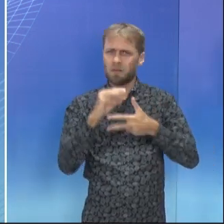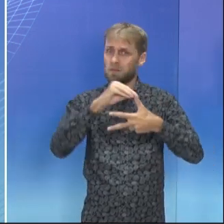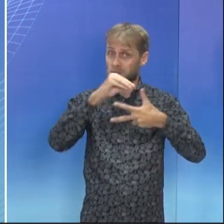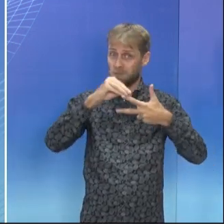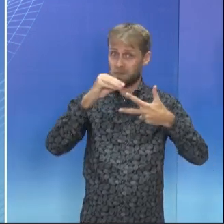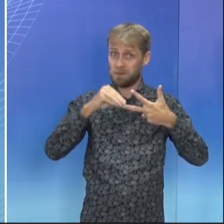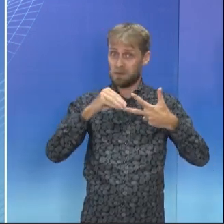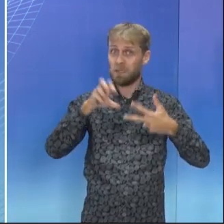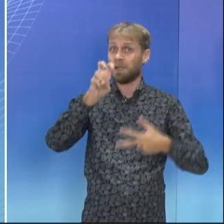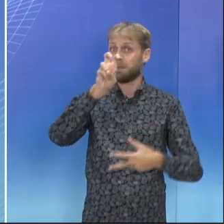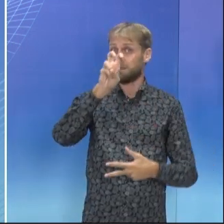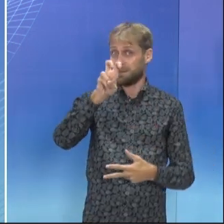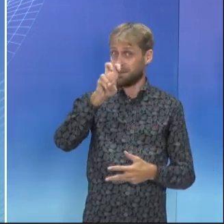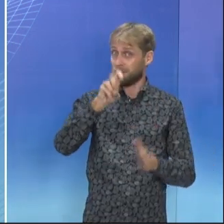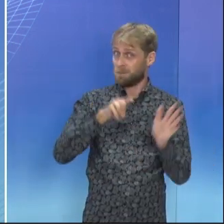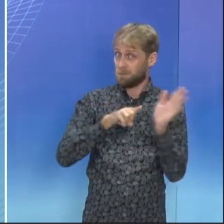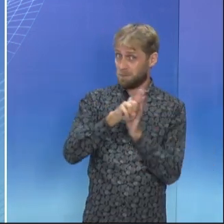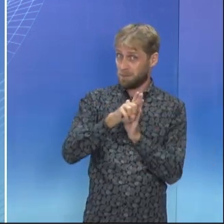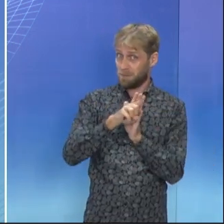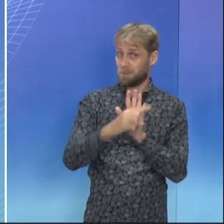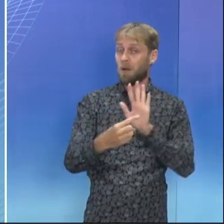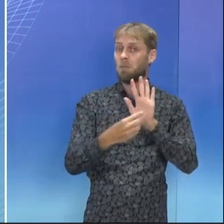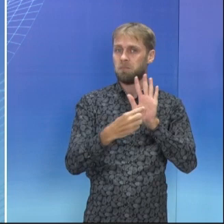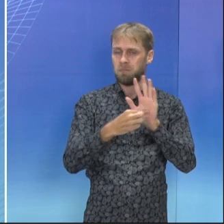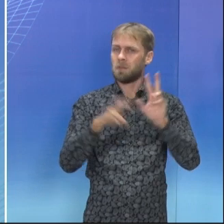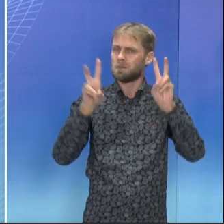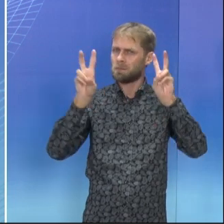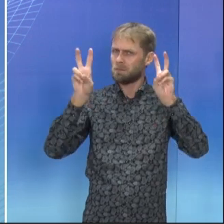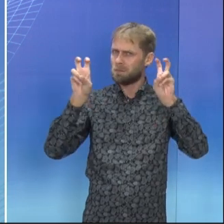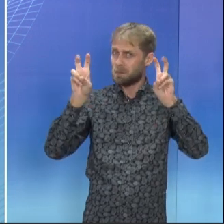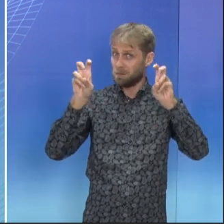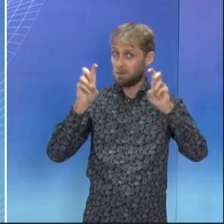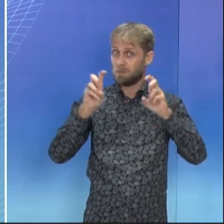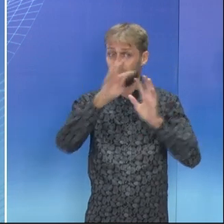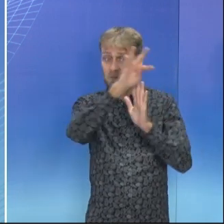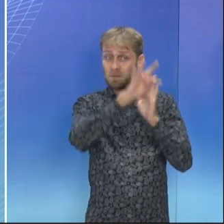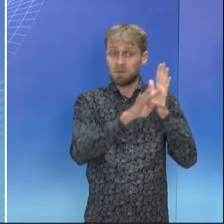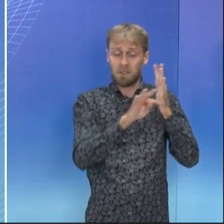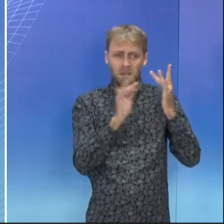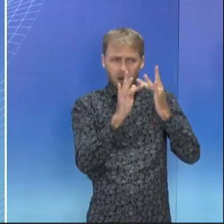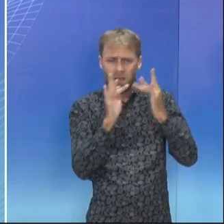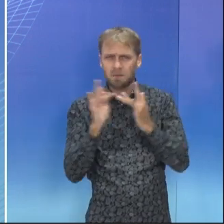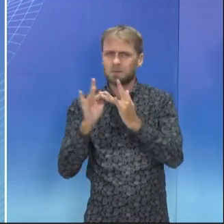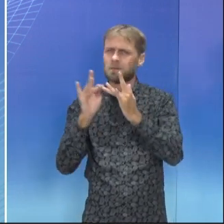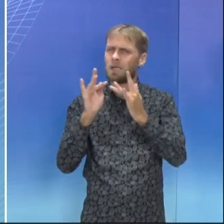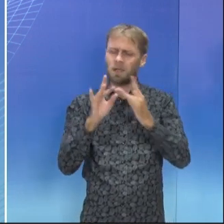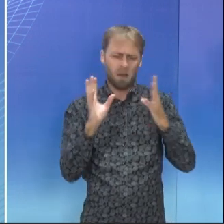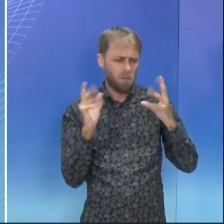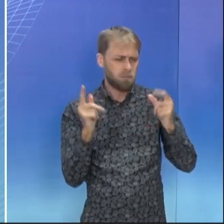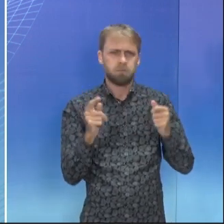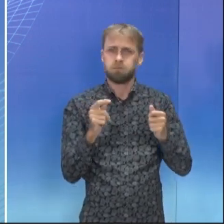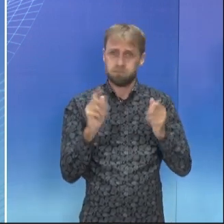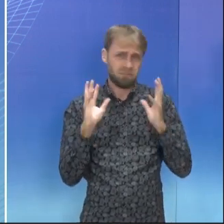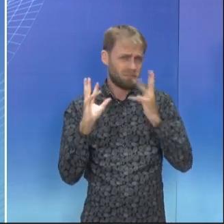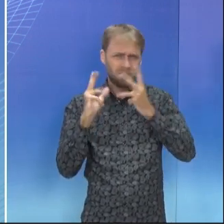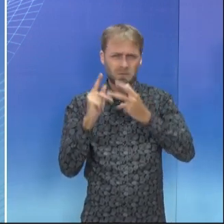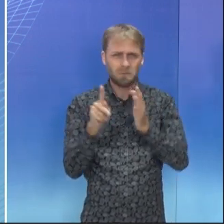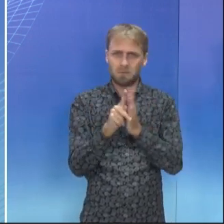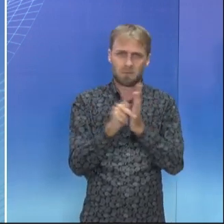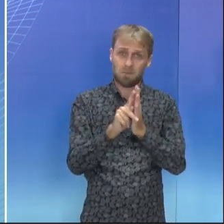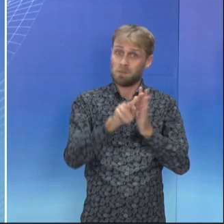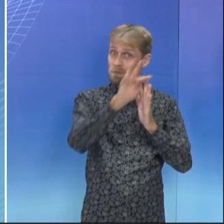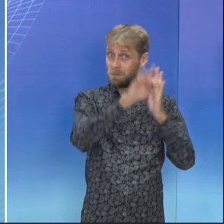Enem, são 5 questões, ela trata de um texto. Então, as questões estão relacionadas à compreensão textual.